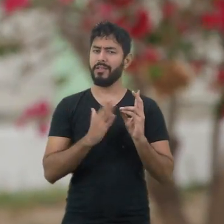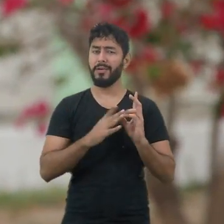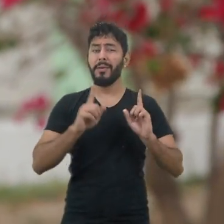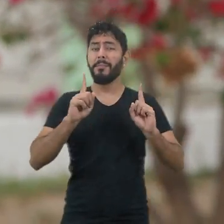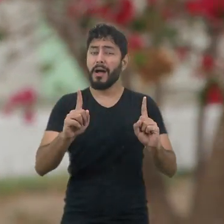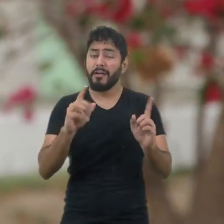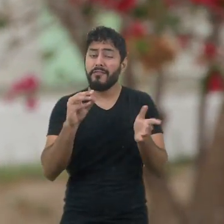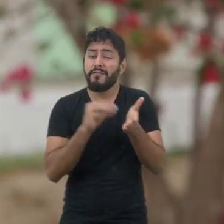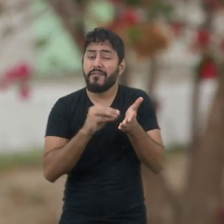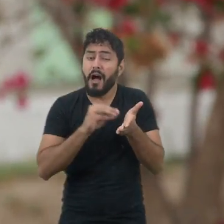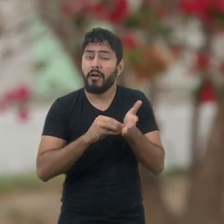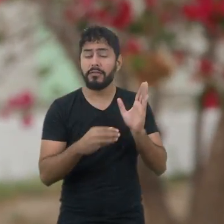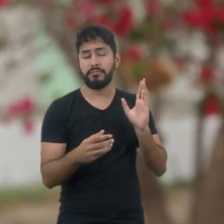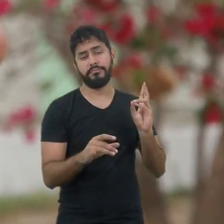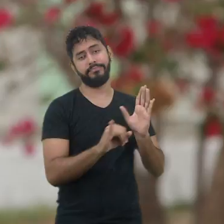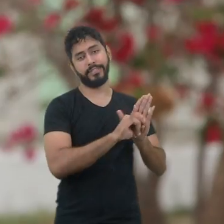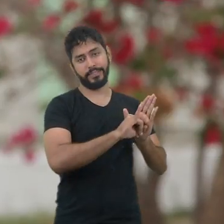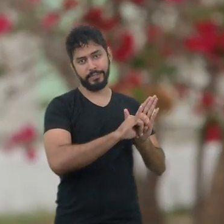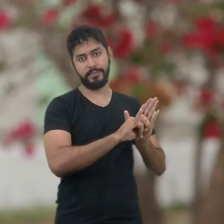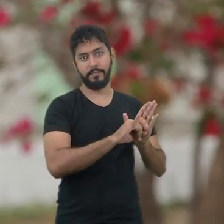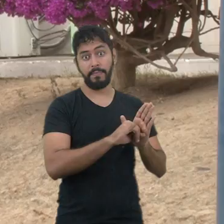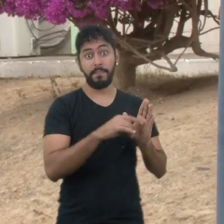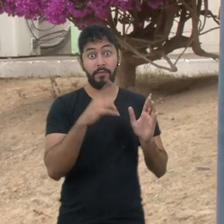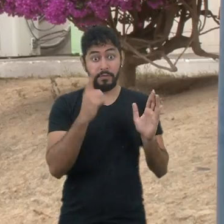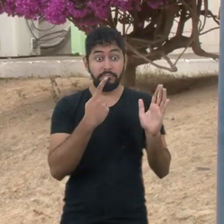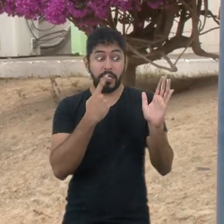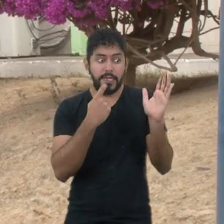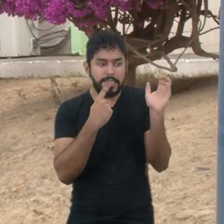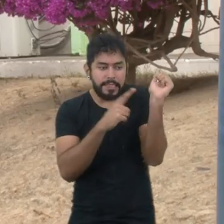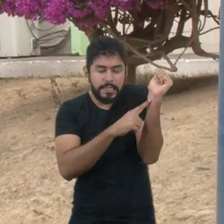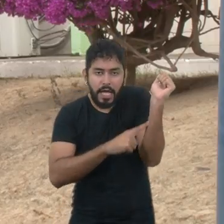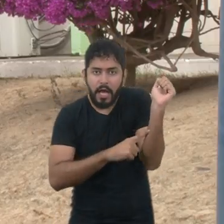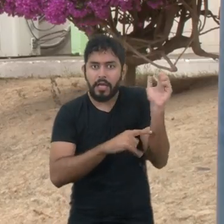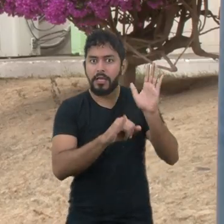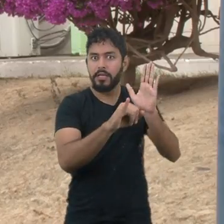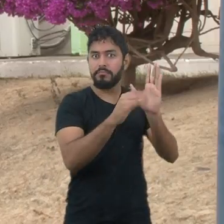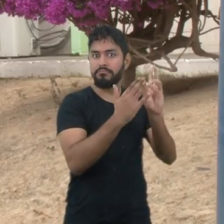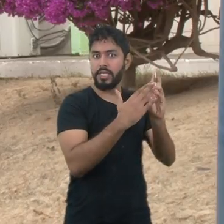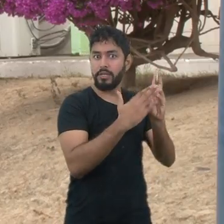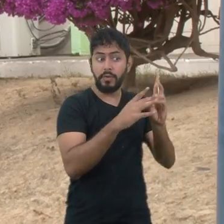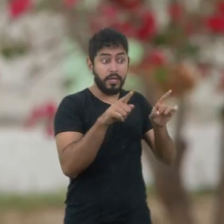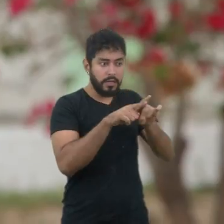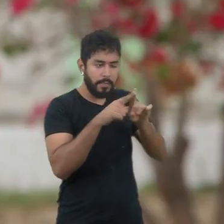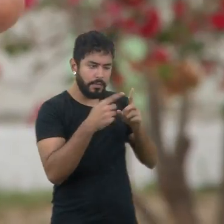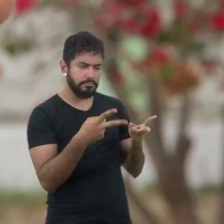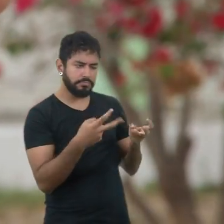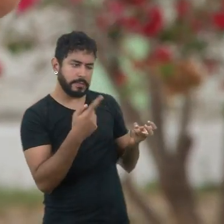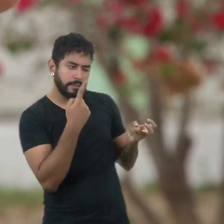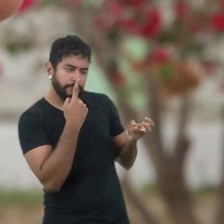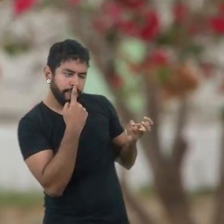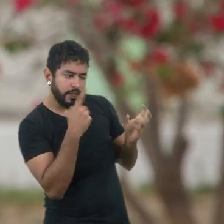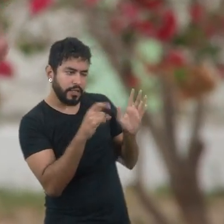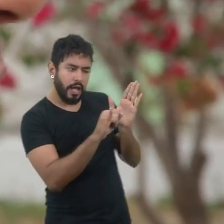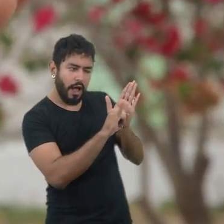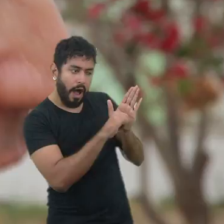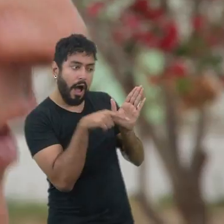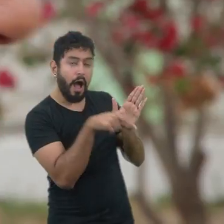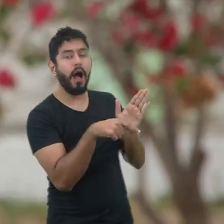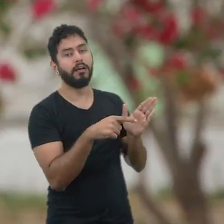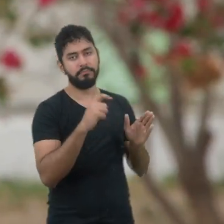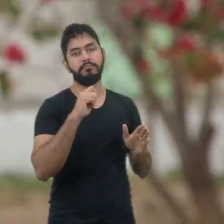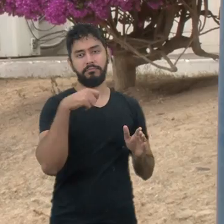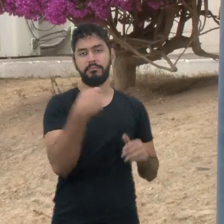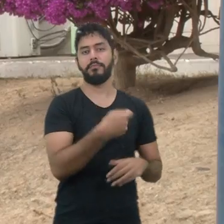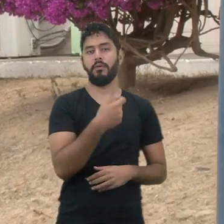índio, mas não se identifica como tal. Você tendo sangue indígena e se identificando como índio, é